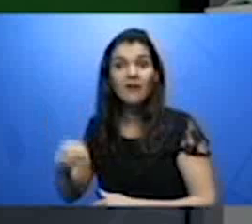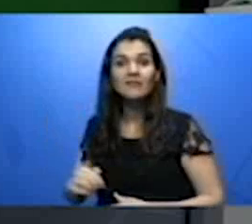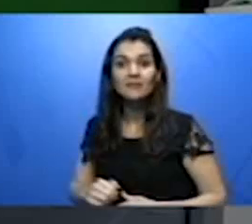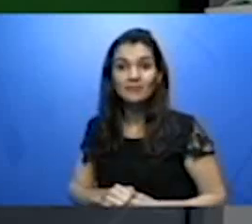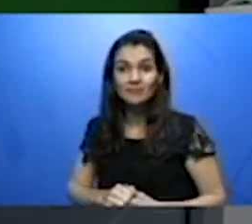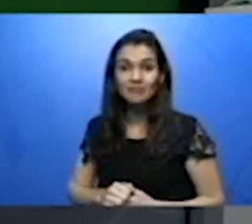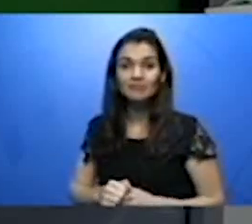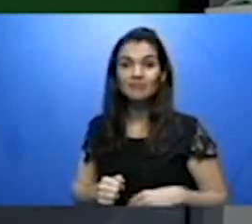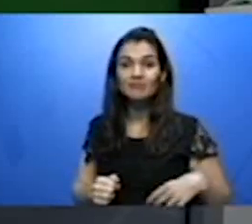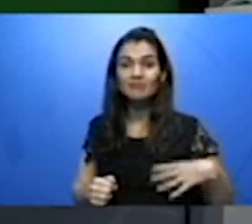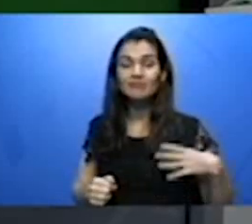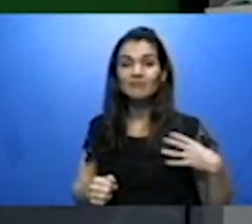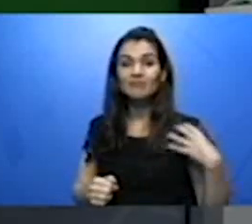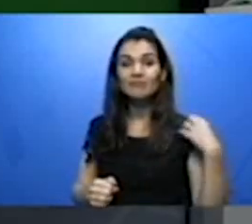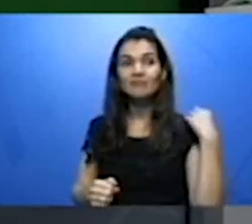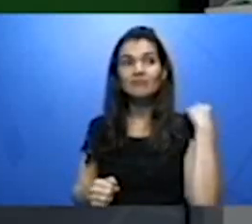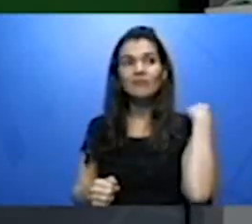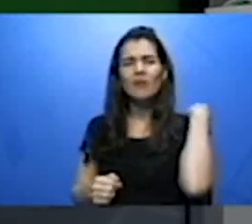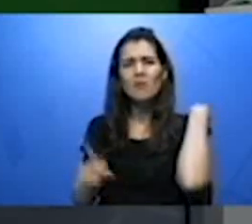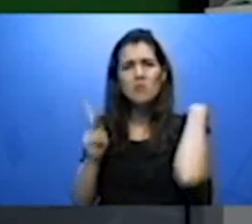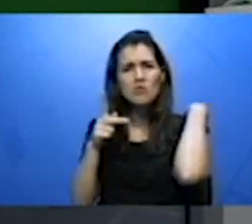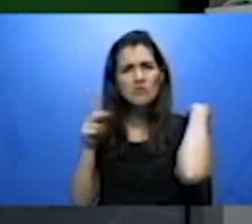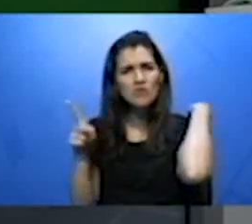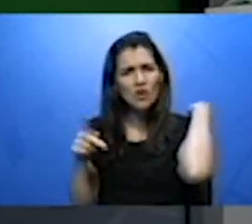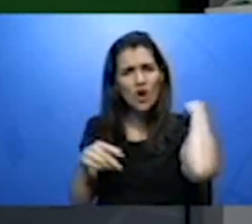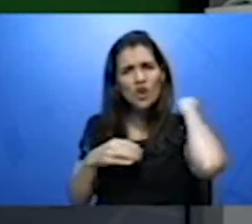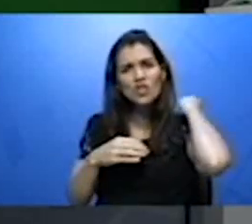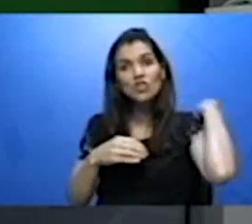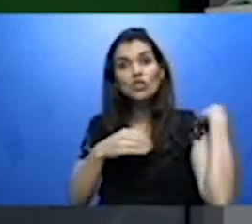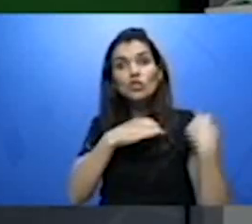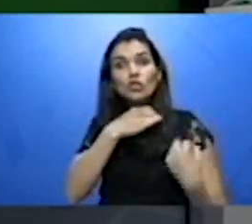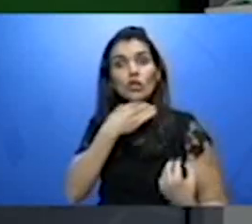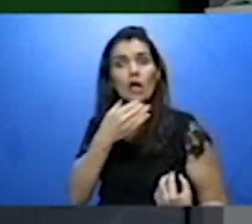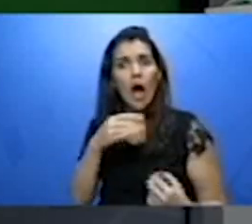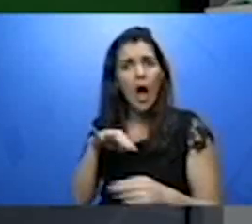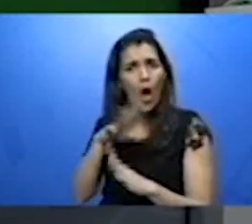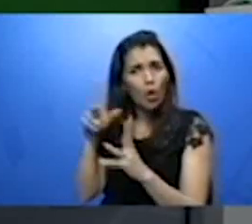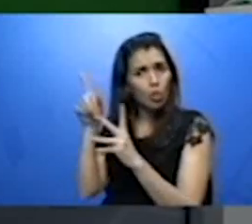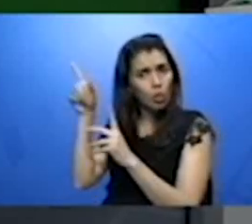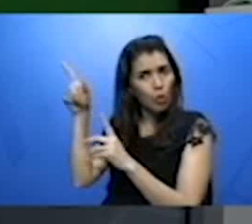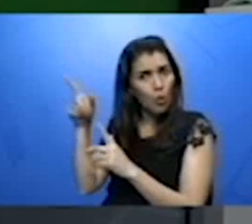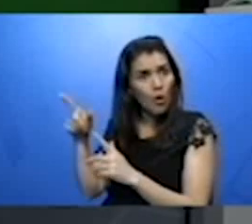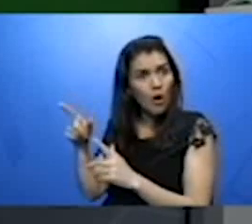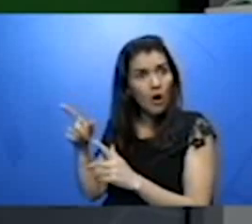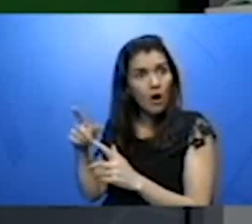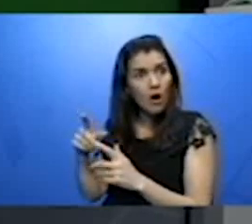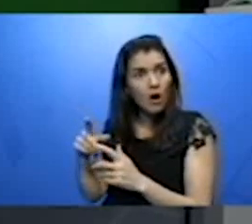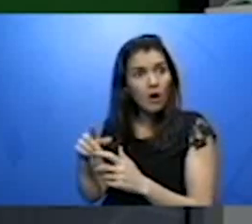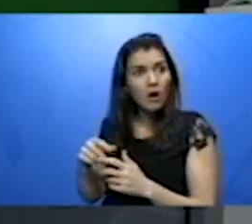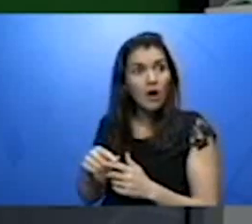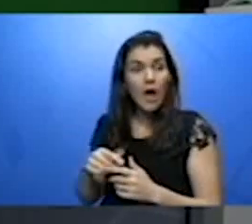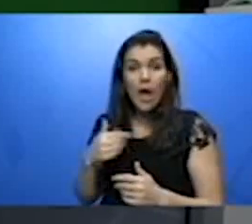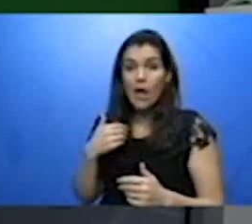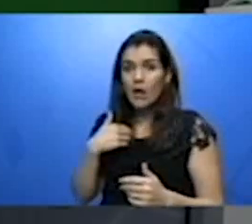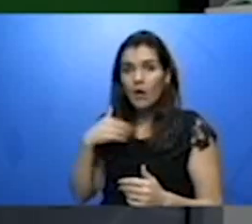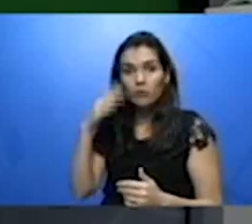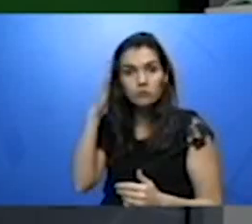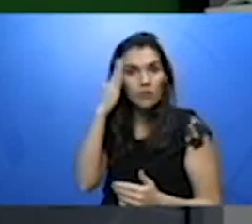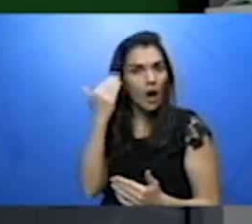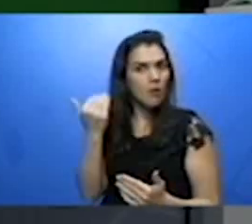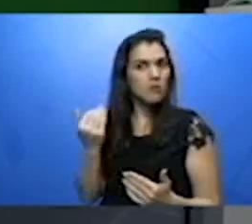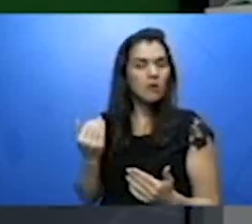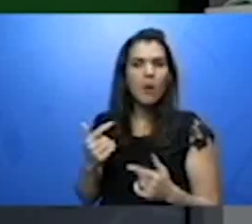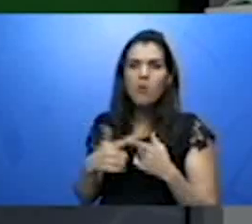equivale a uma tonelada professora girafa pesa tudo isso pesa a gente eu também confesso que eu não